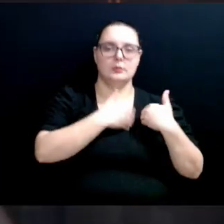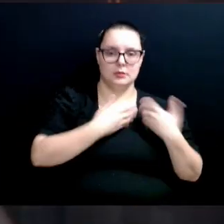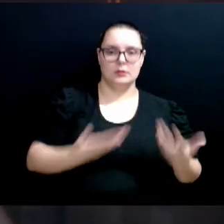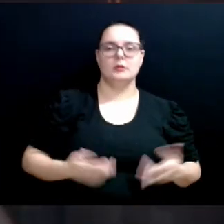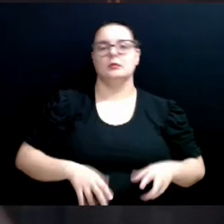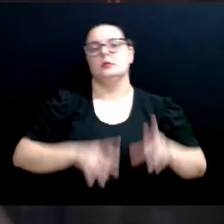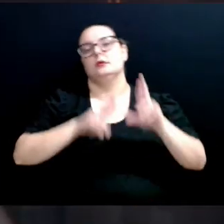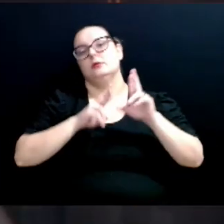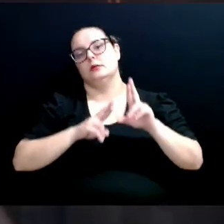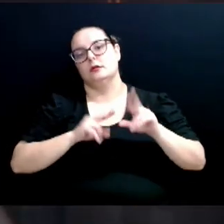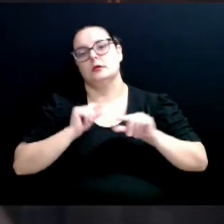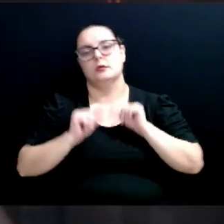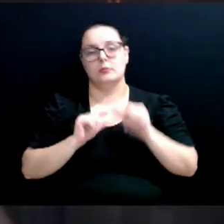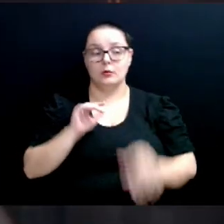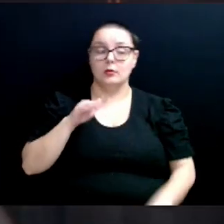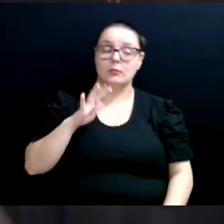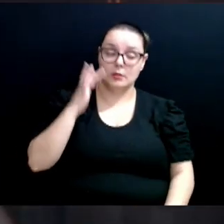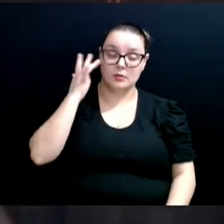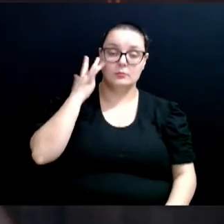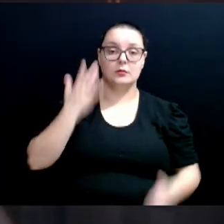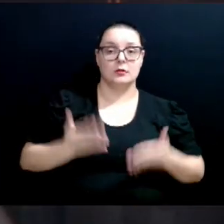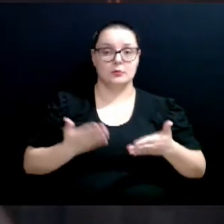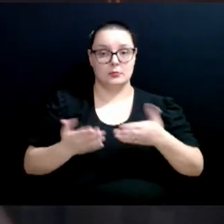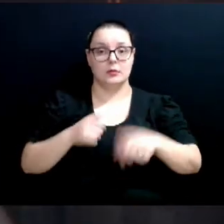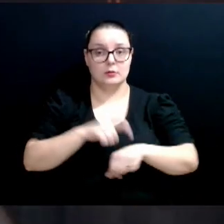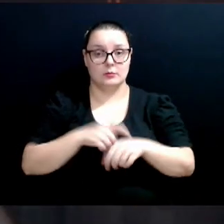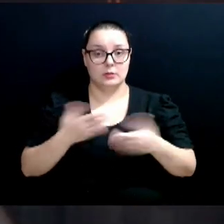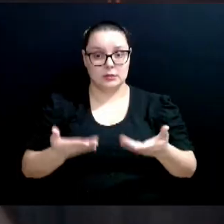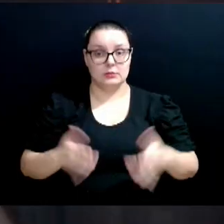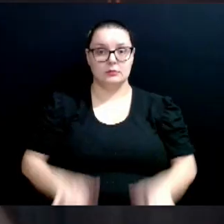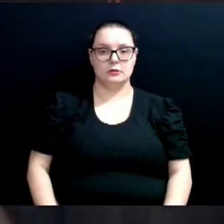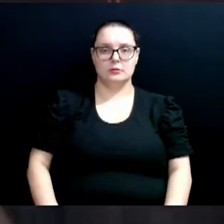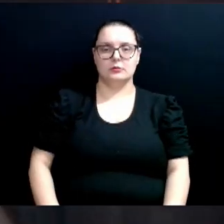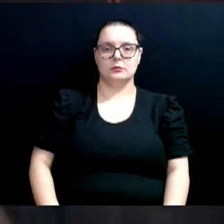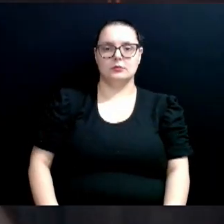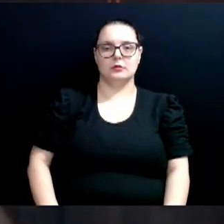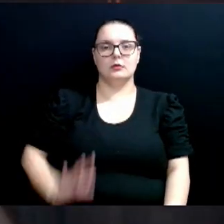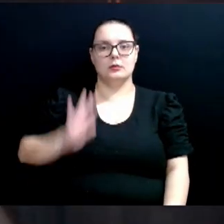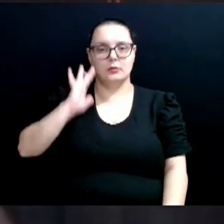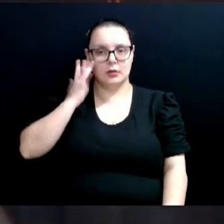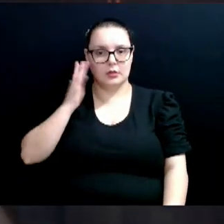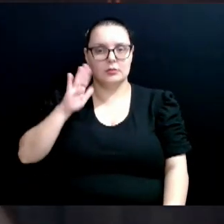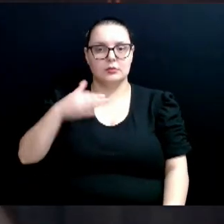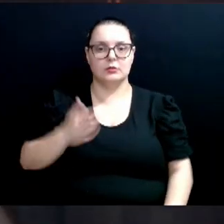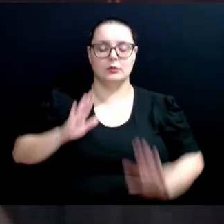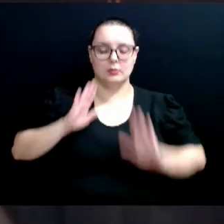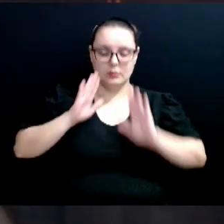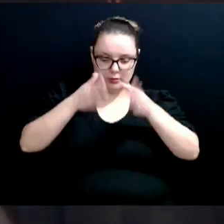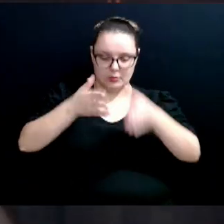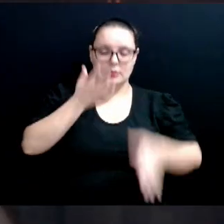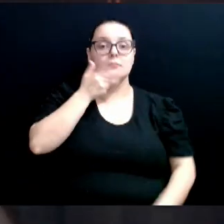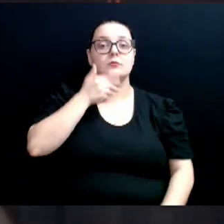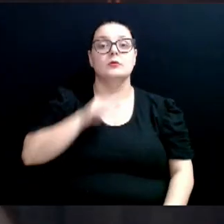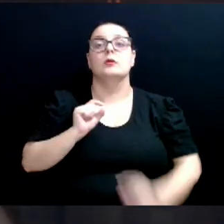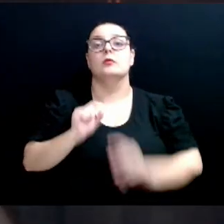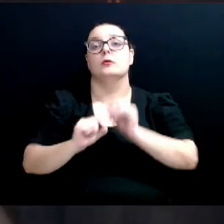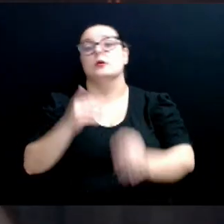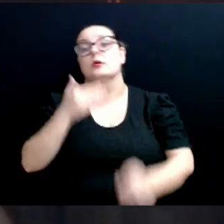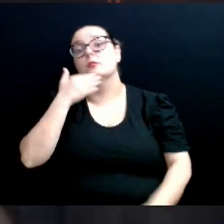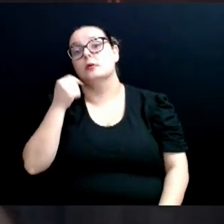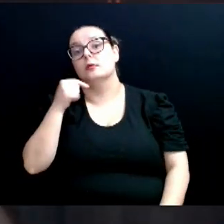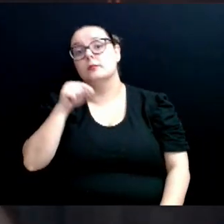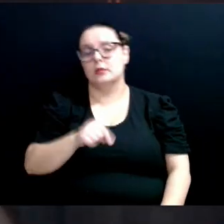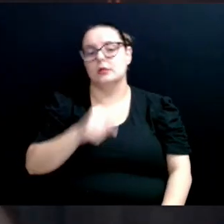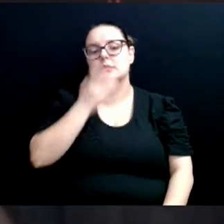de maturidade para lidar com a situação. Então eu acho que quando a gente volta para a criança, o que é o melhor para essa criança, né? Então,